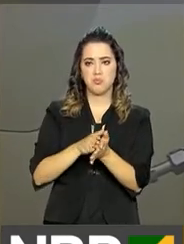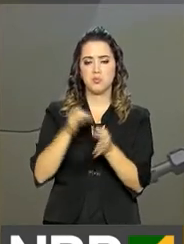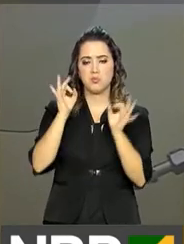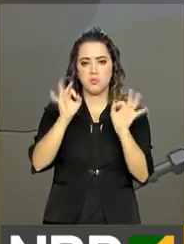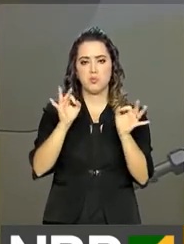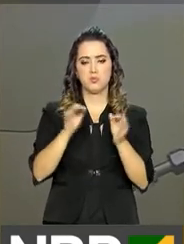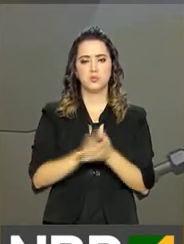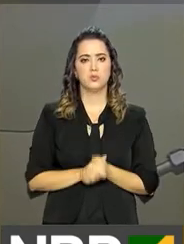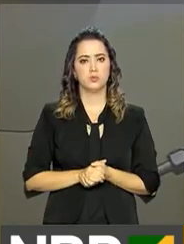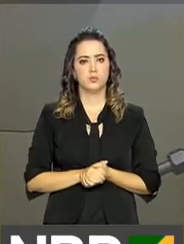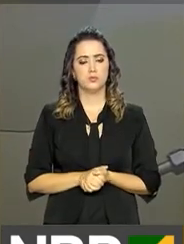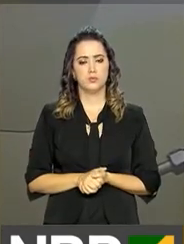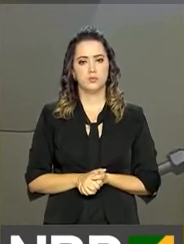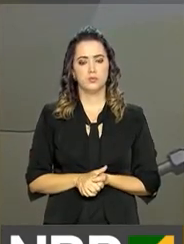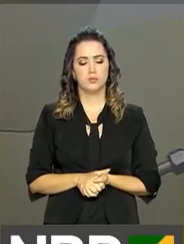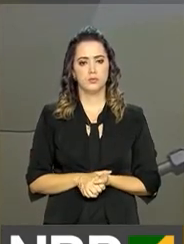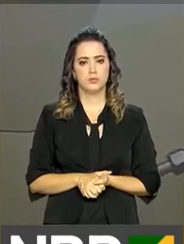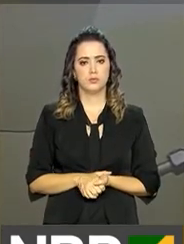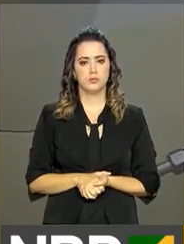está aqui.